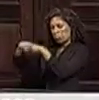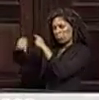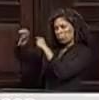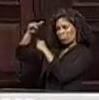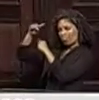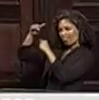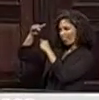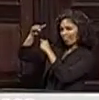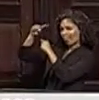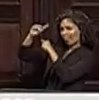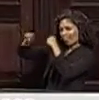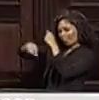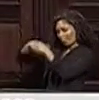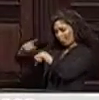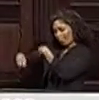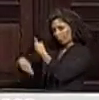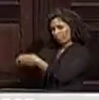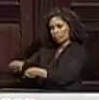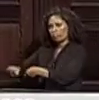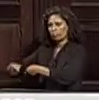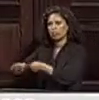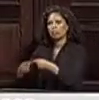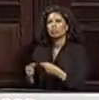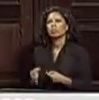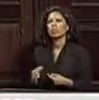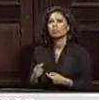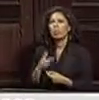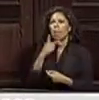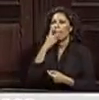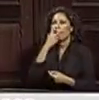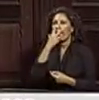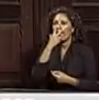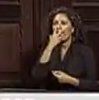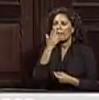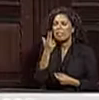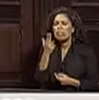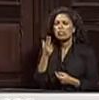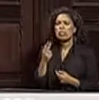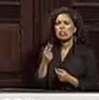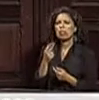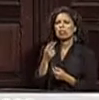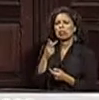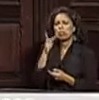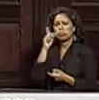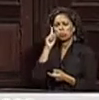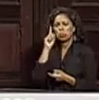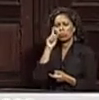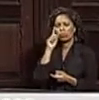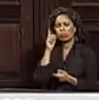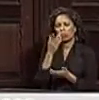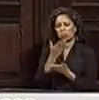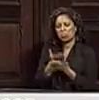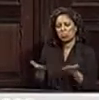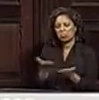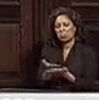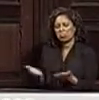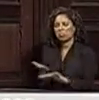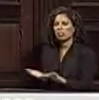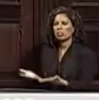se primariza, que cada vez mais gira ao redor de um combustível